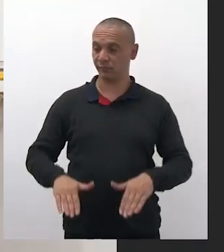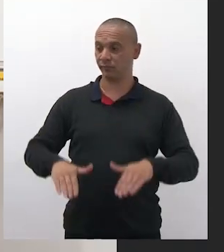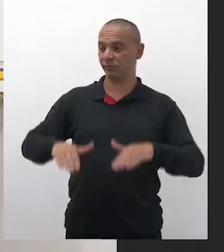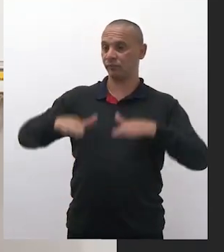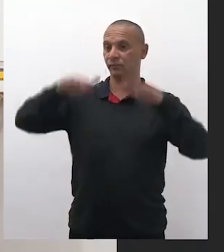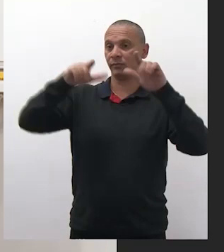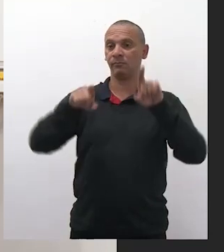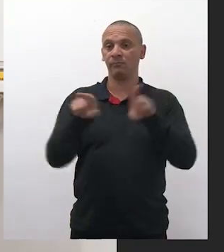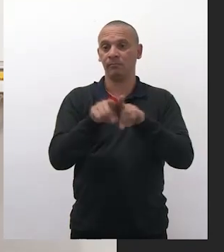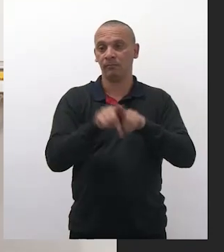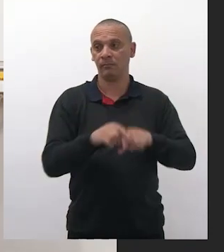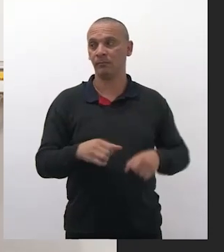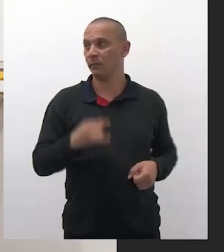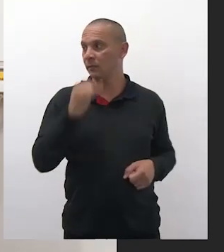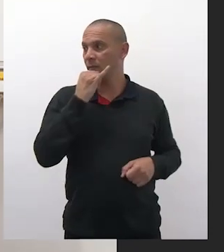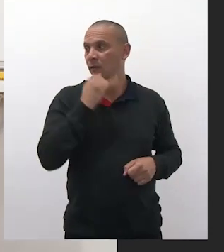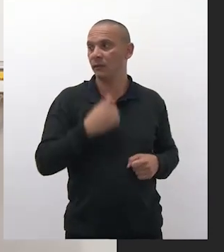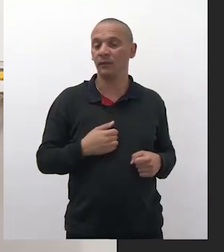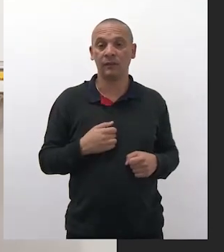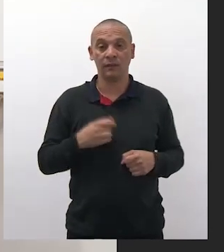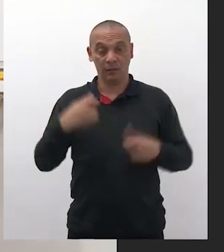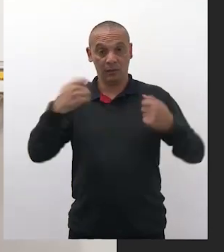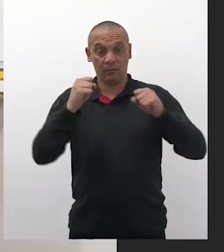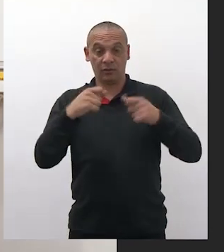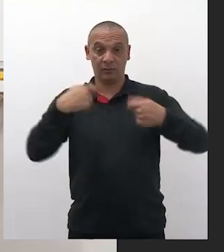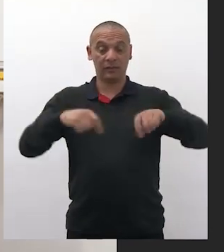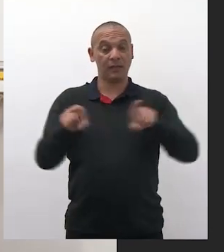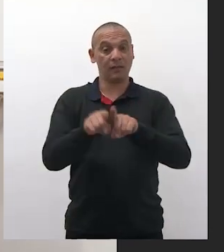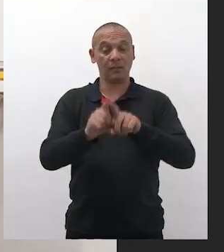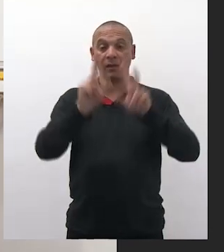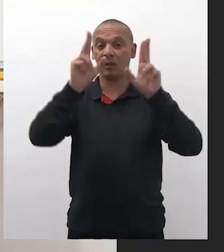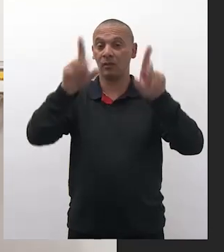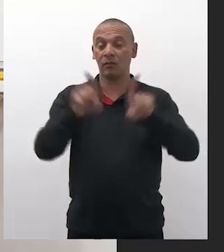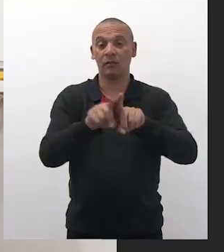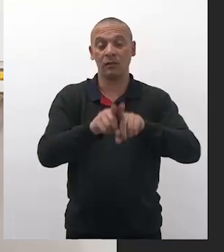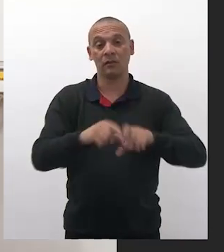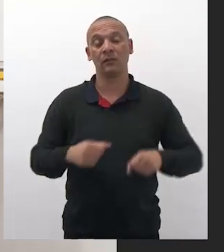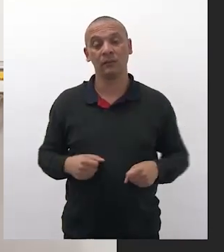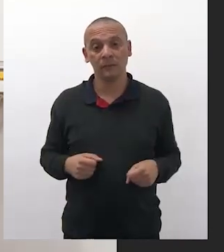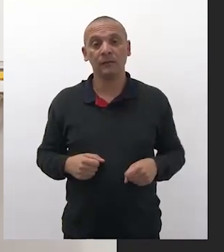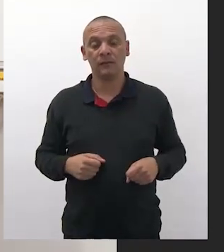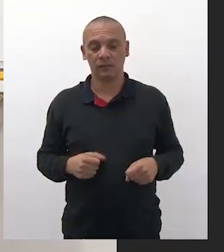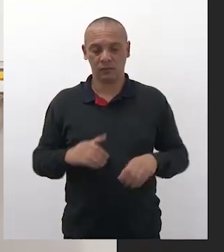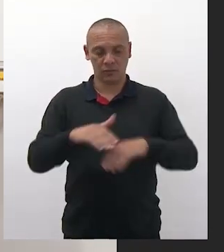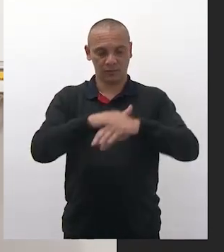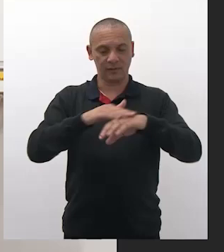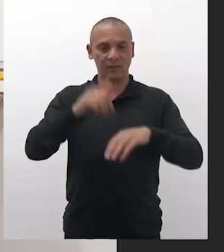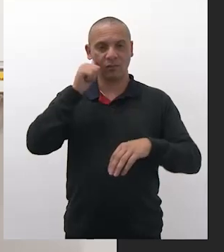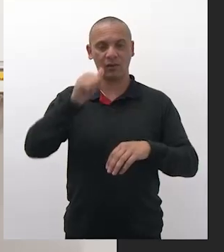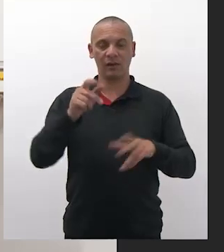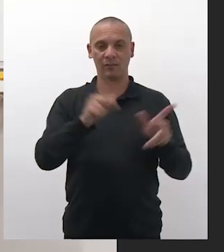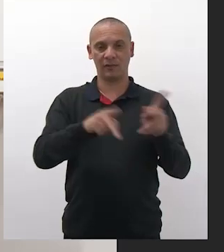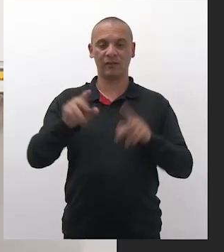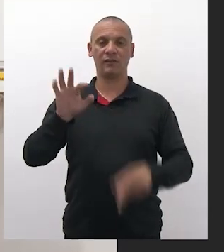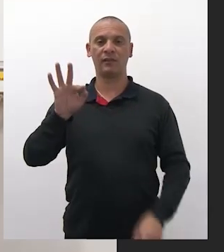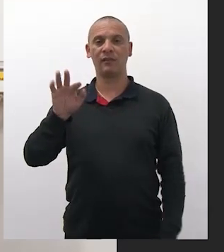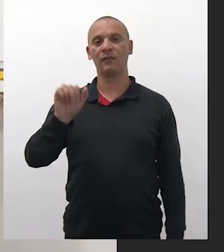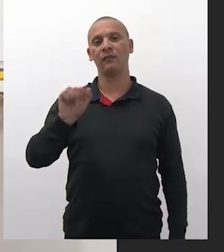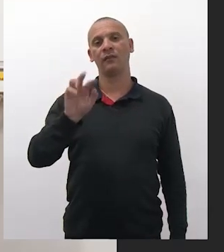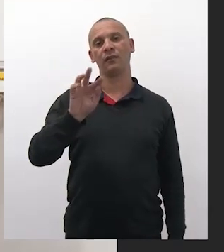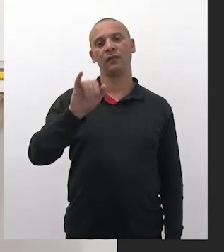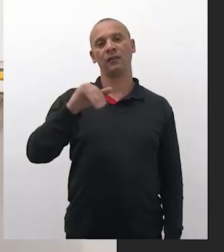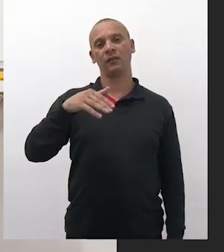cá. E eles podem pesquisar também, né? E conversei com a professora Fátima, que era professora de